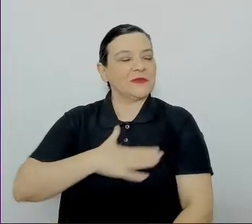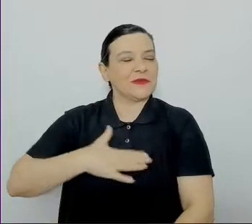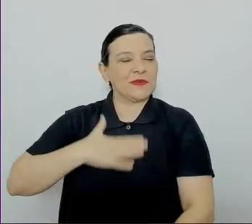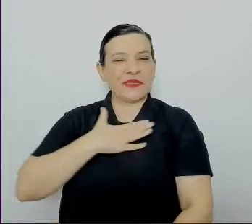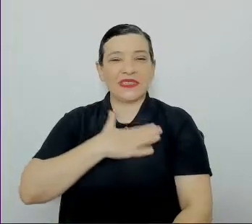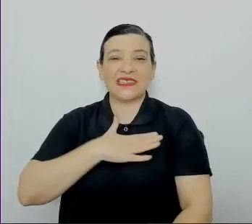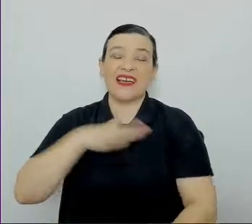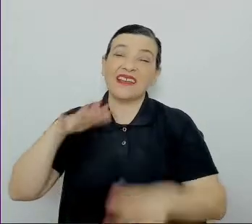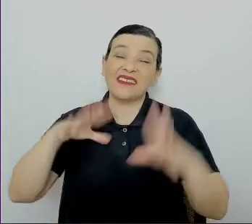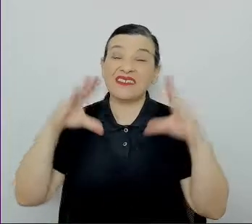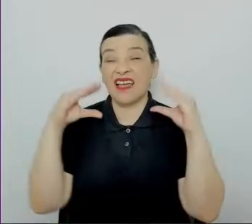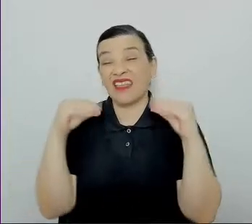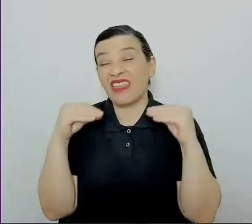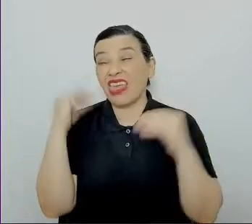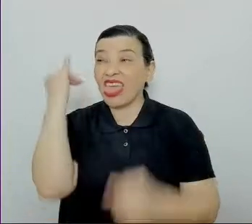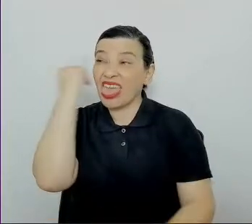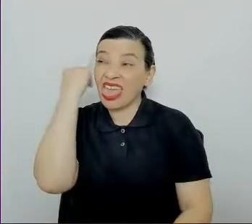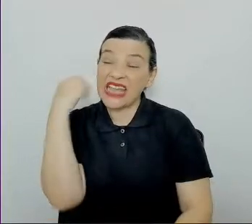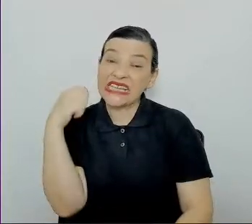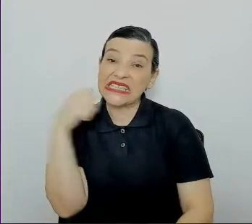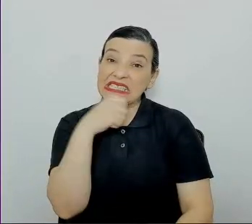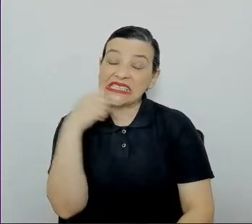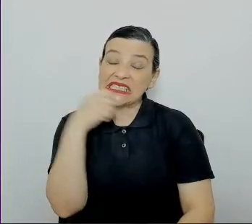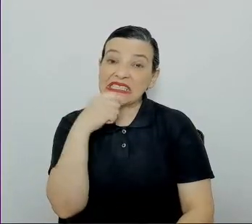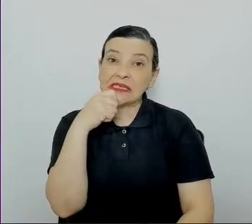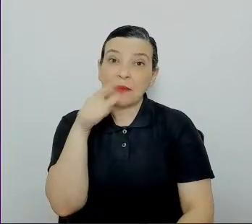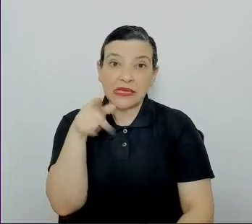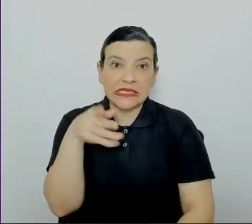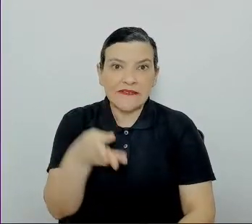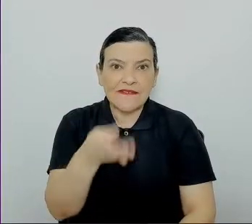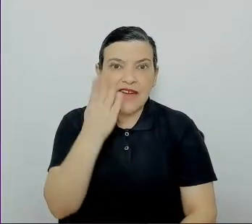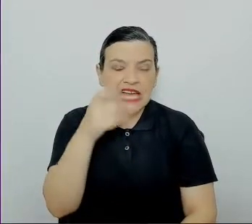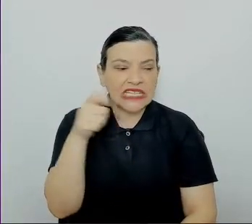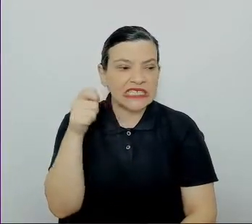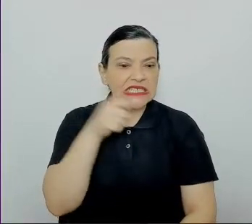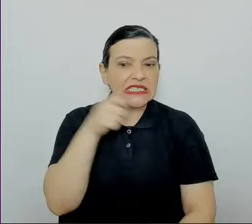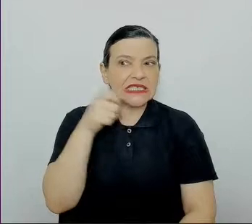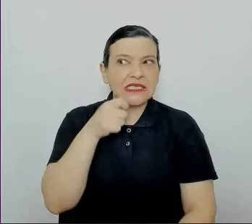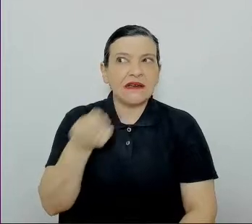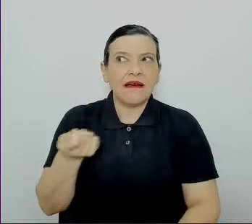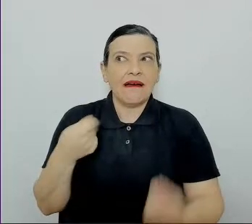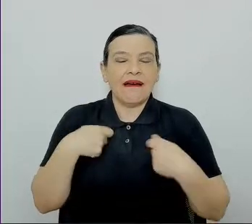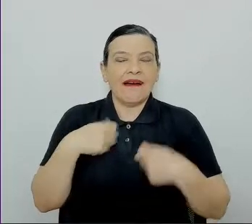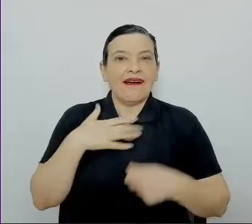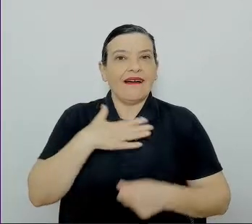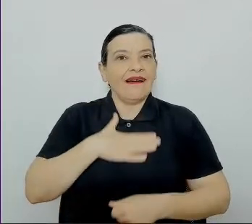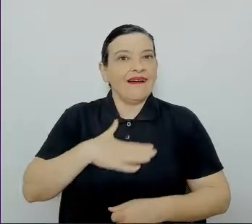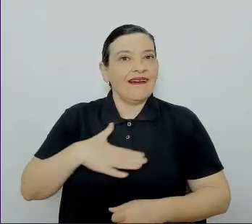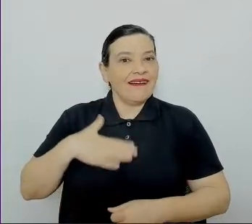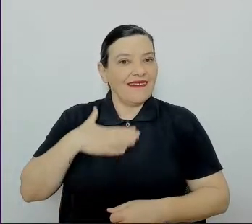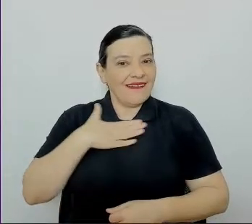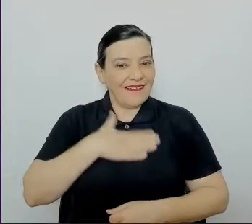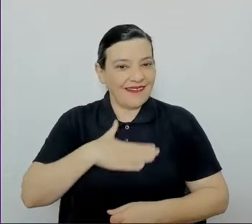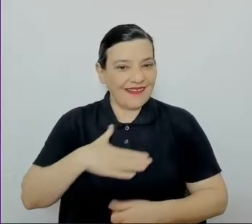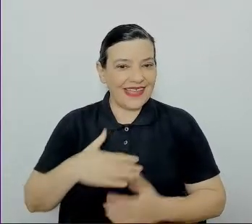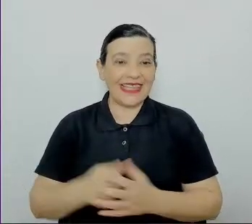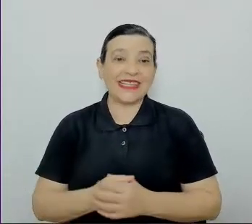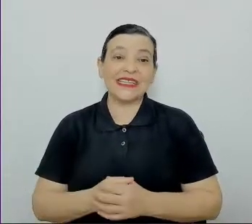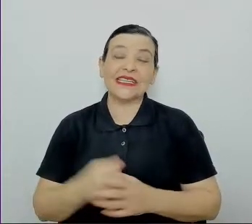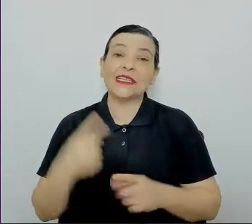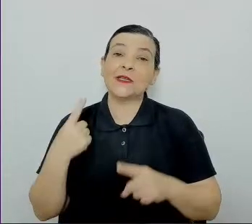dente à noite, depois que você escova, é uma experiência prazerosa. E tem motivos por trás disso. Existem